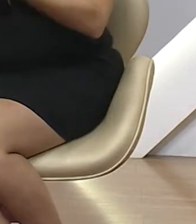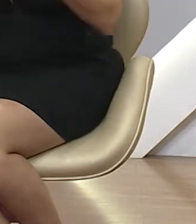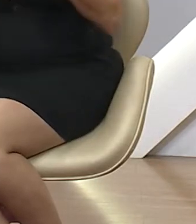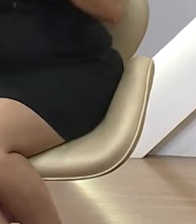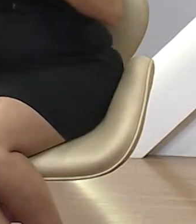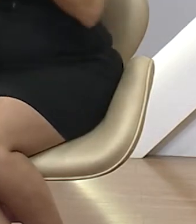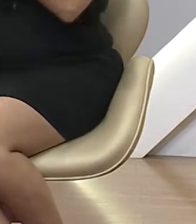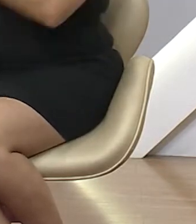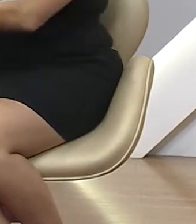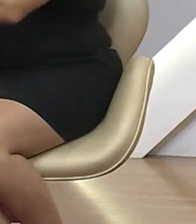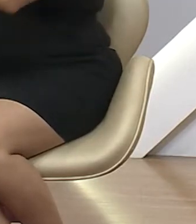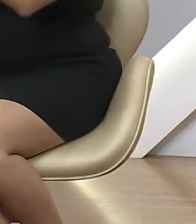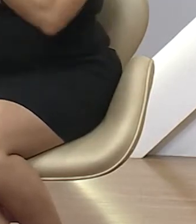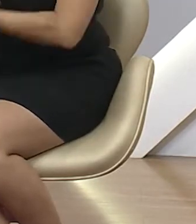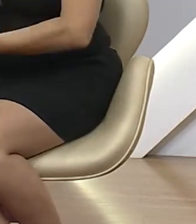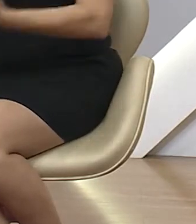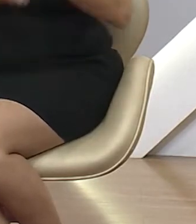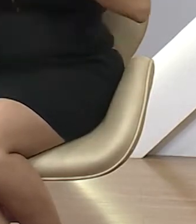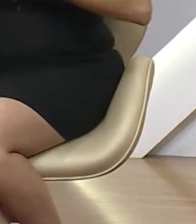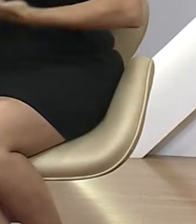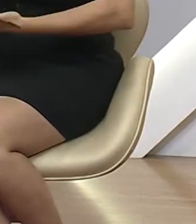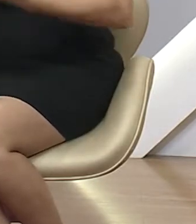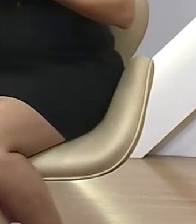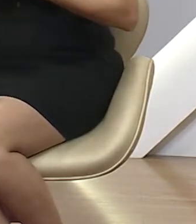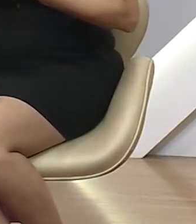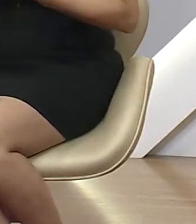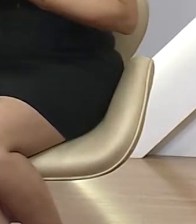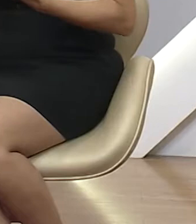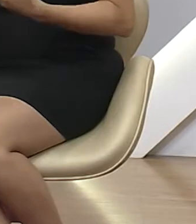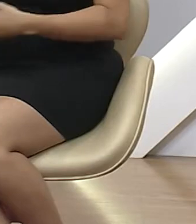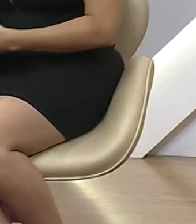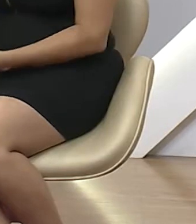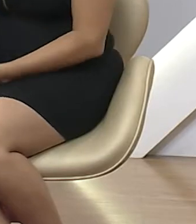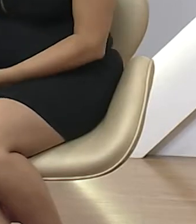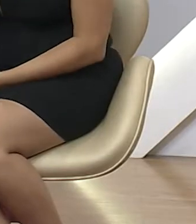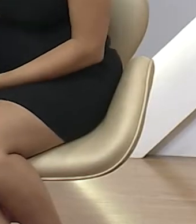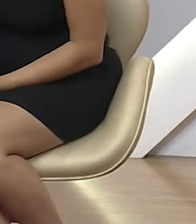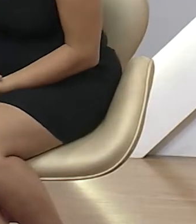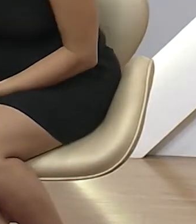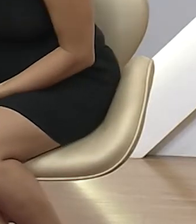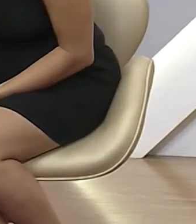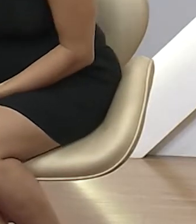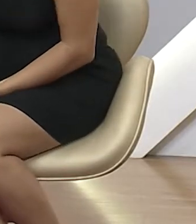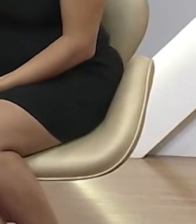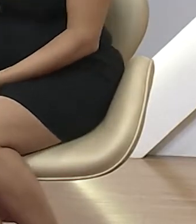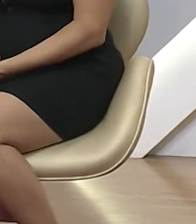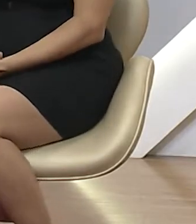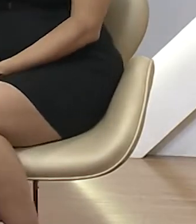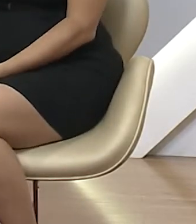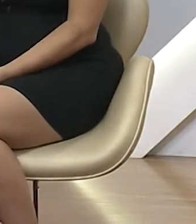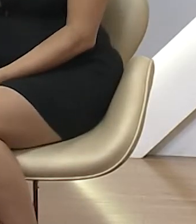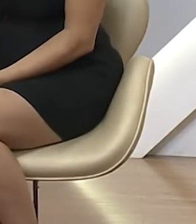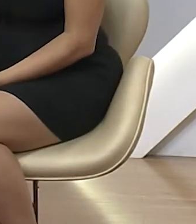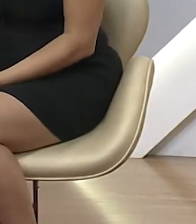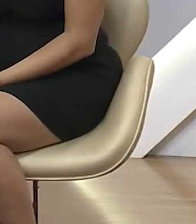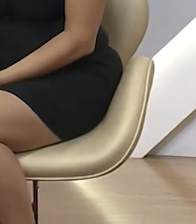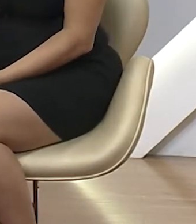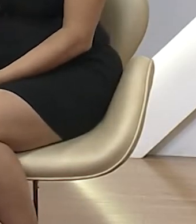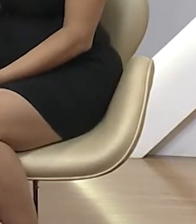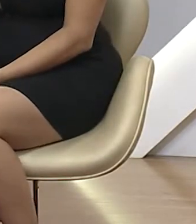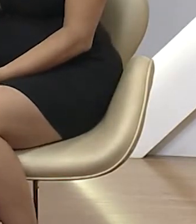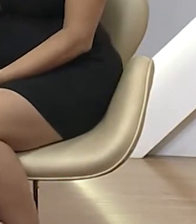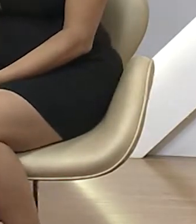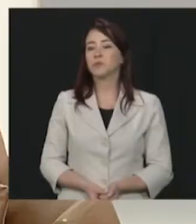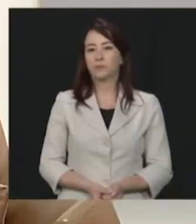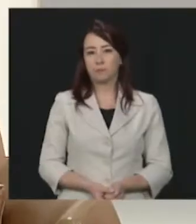possamos nos encontrar com os nossos iguais, para que uma interação com a língua seja possível, para que esse ambiente linguístico seja